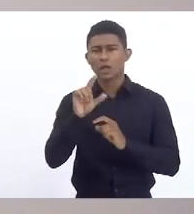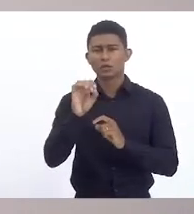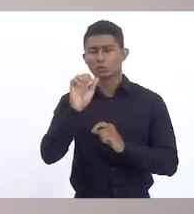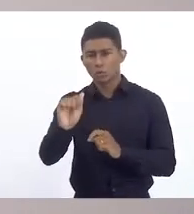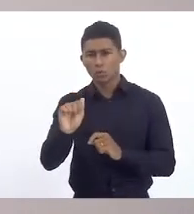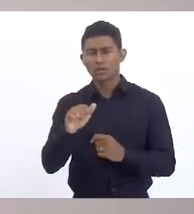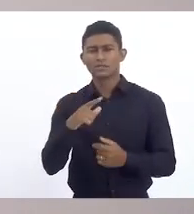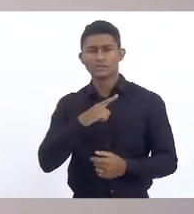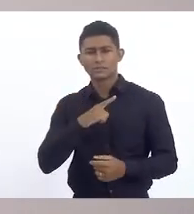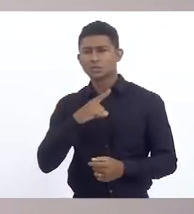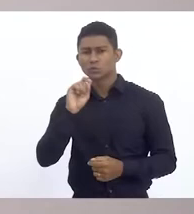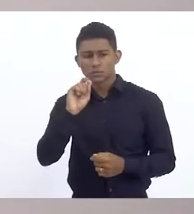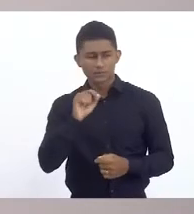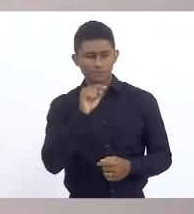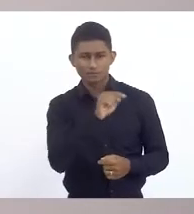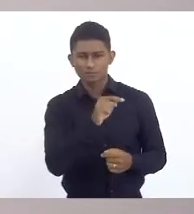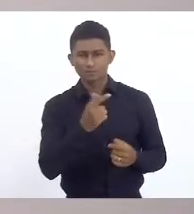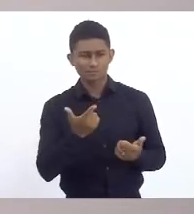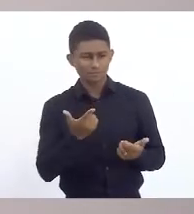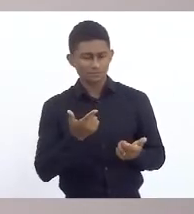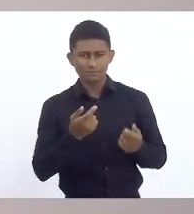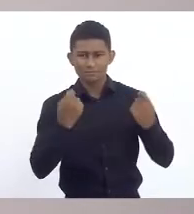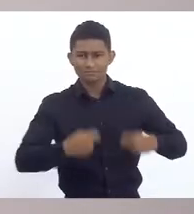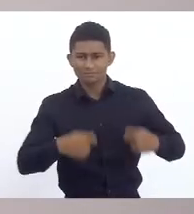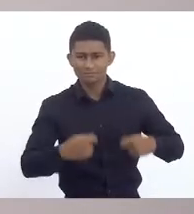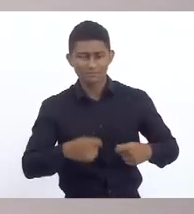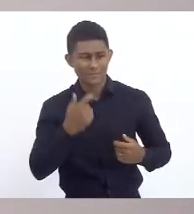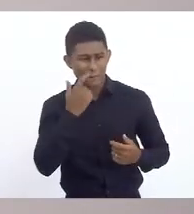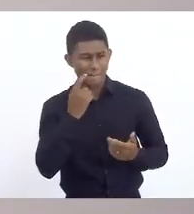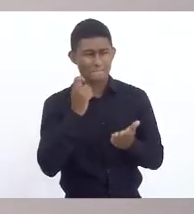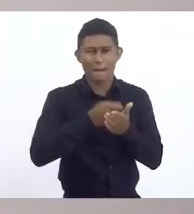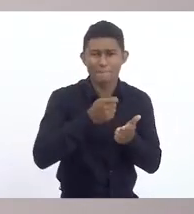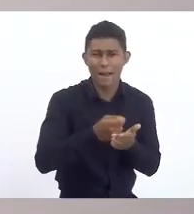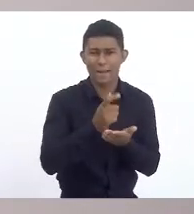receita e despesa estão absolutamente